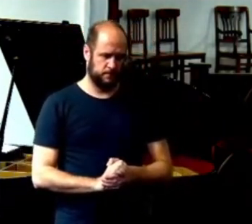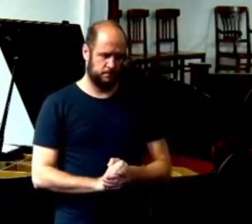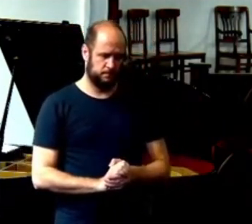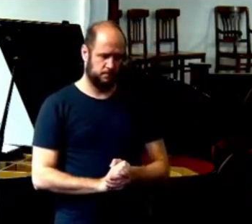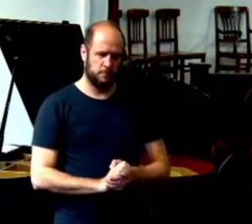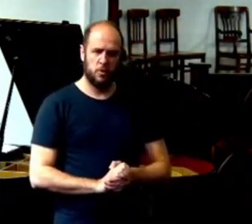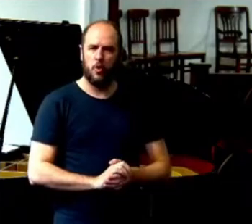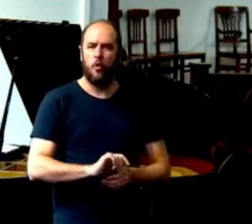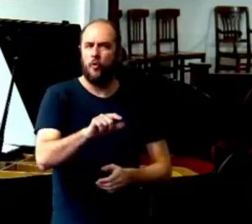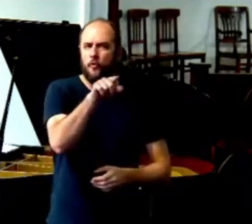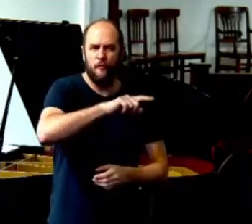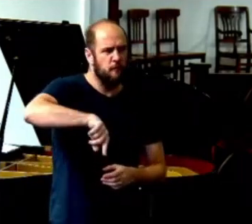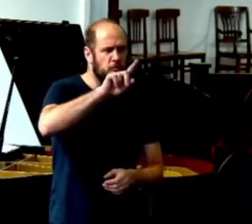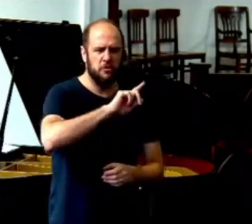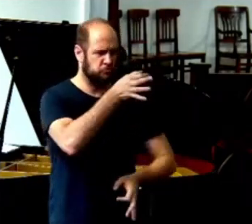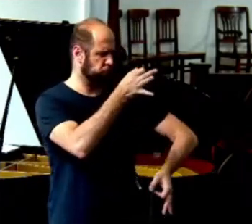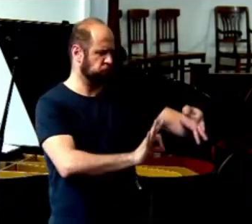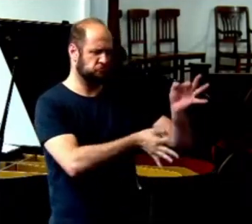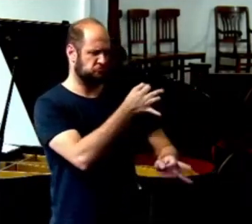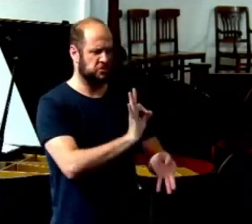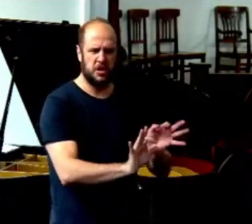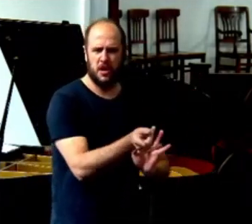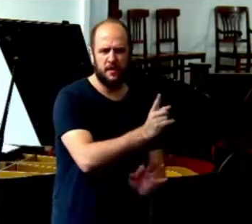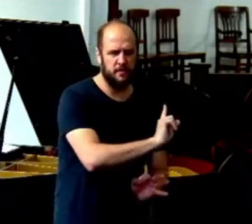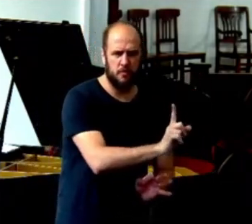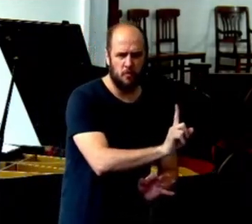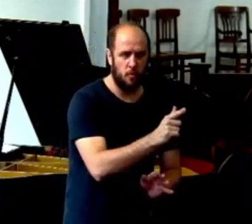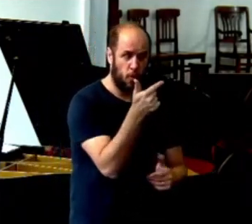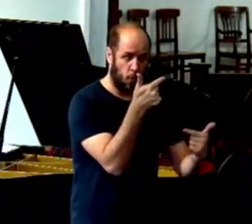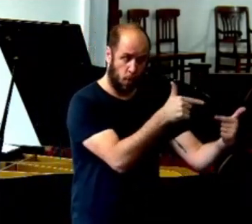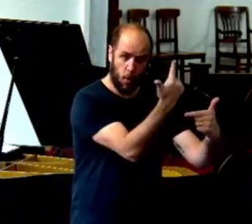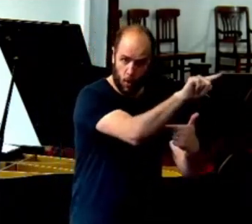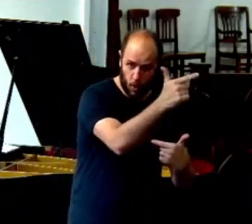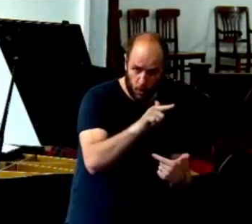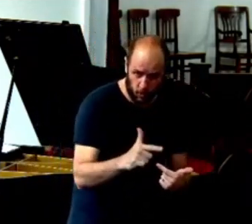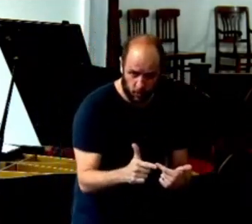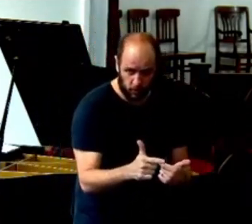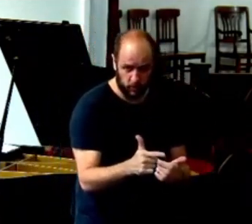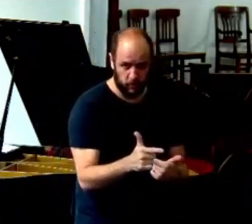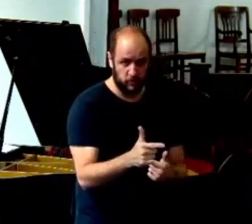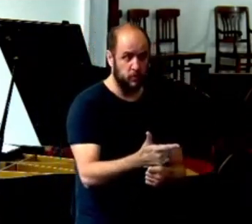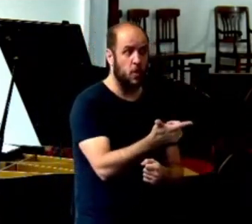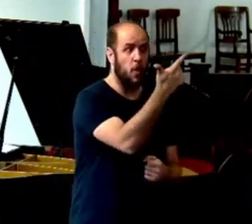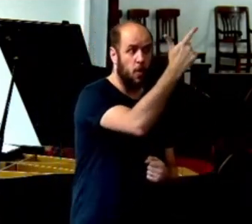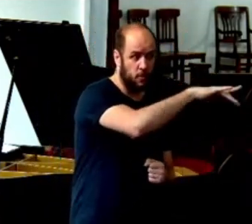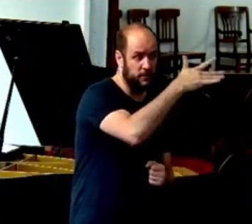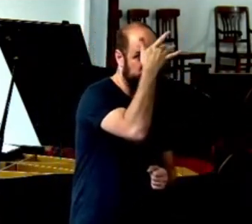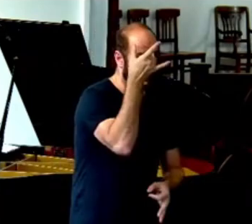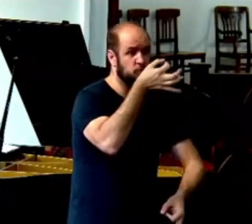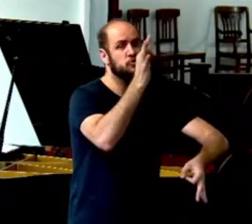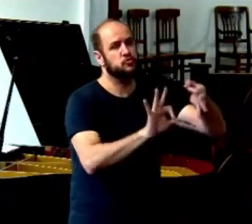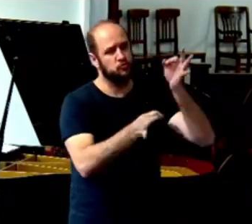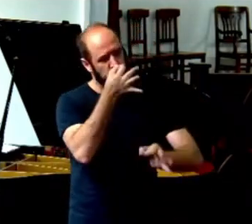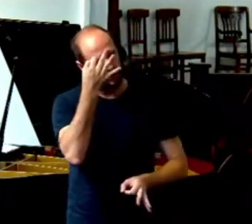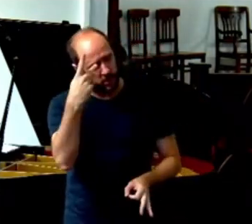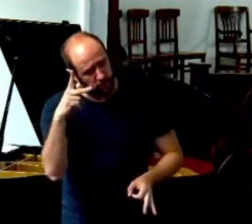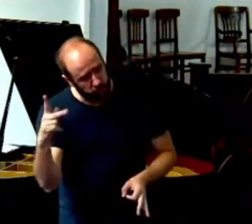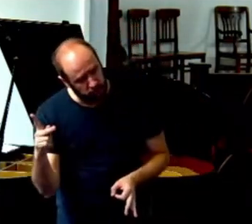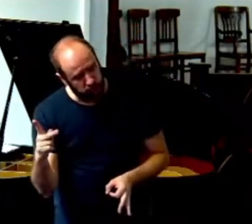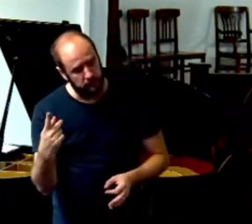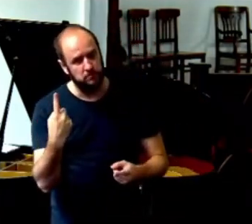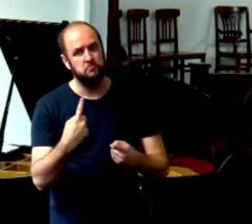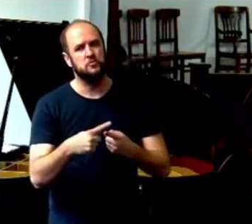não julguem, para que vocês não sejam julgados. Pois com